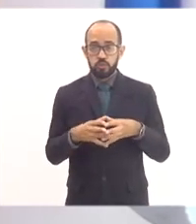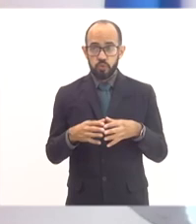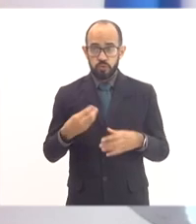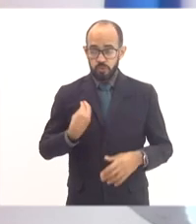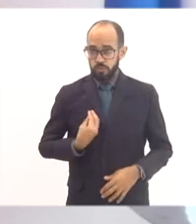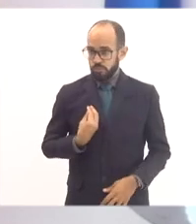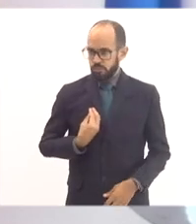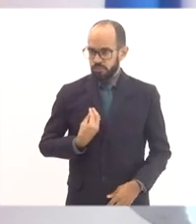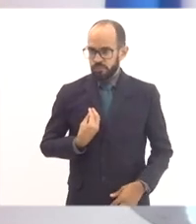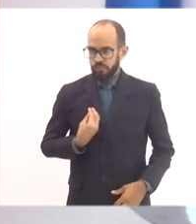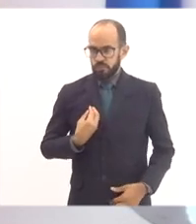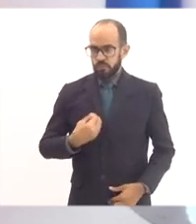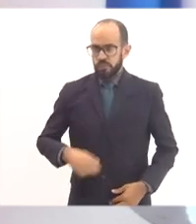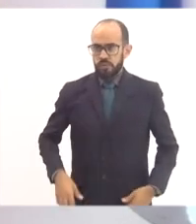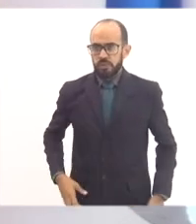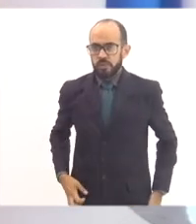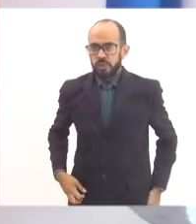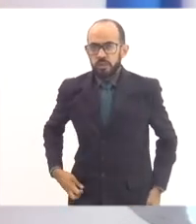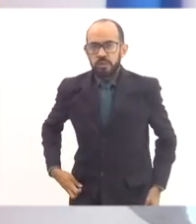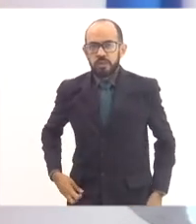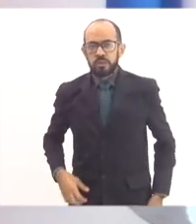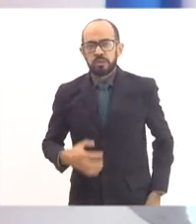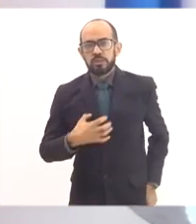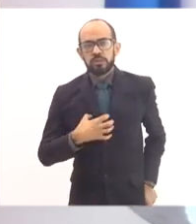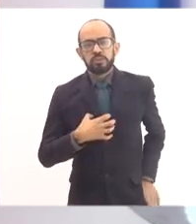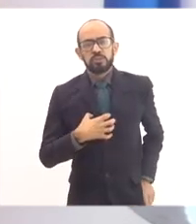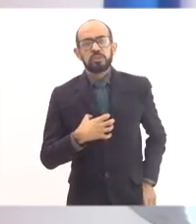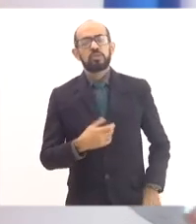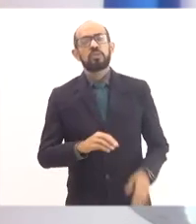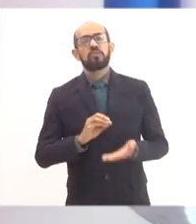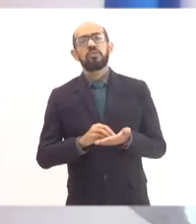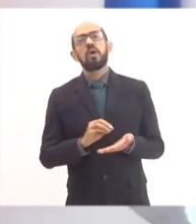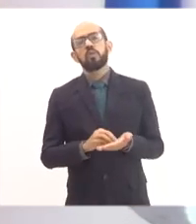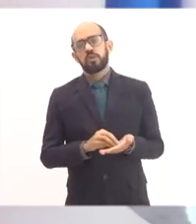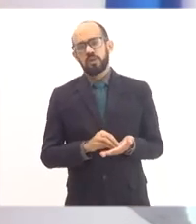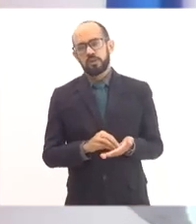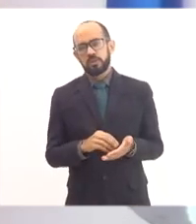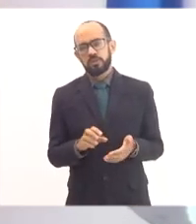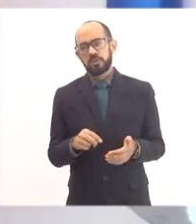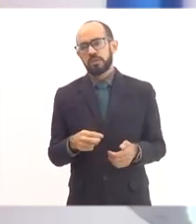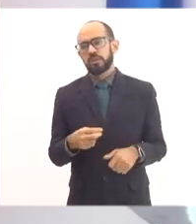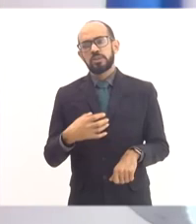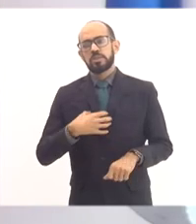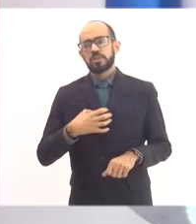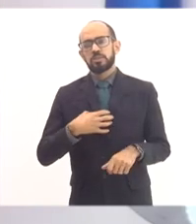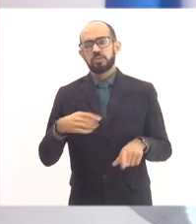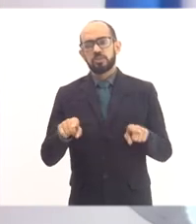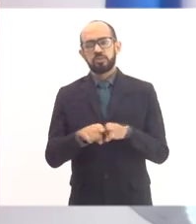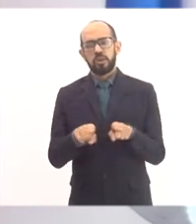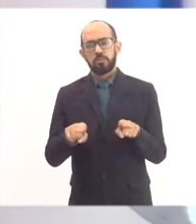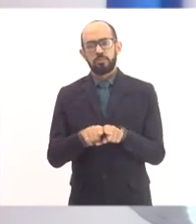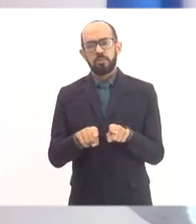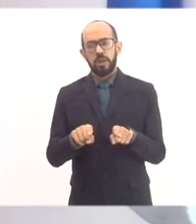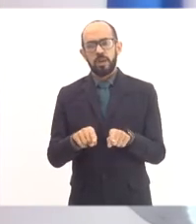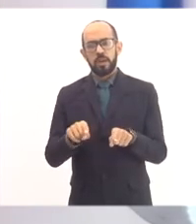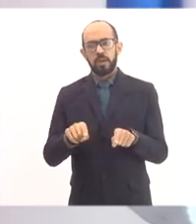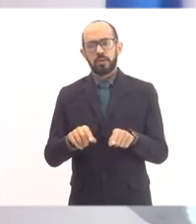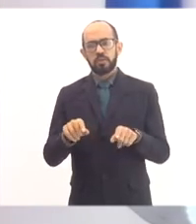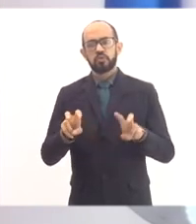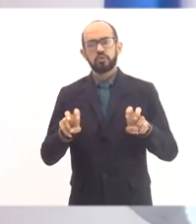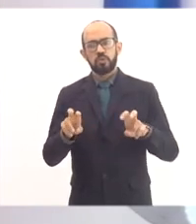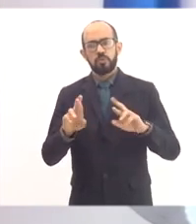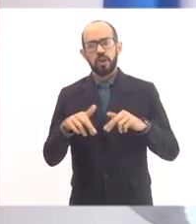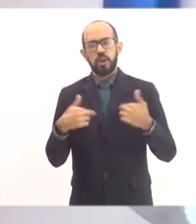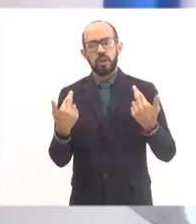sentiram contempladas com essa busca do Tafão e não se sentiram contempladas com essa reunião do MP exclusivo para a